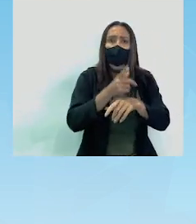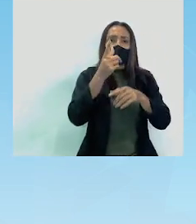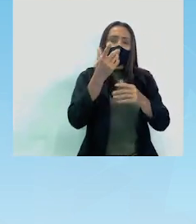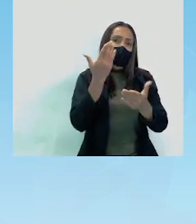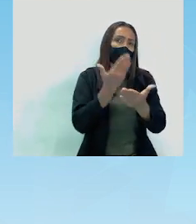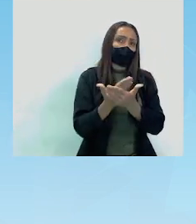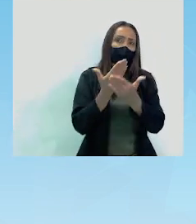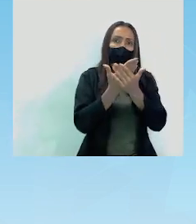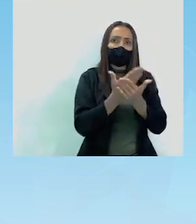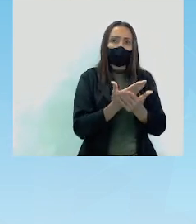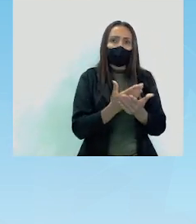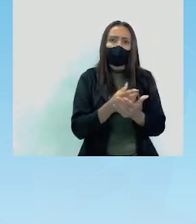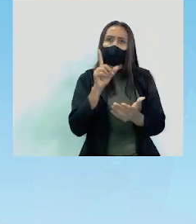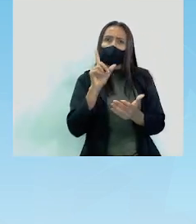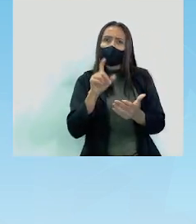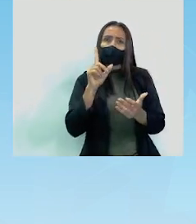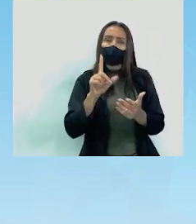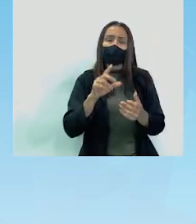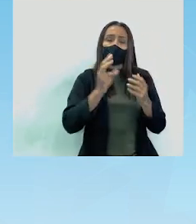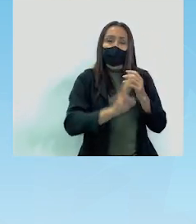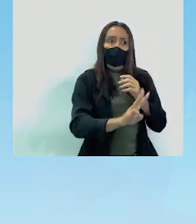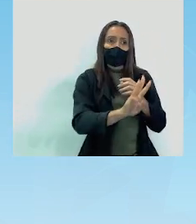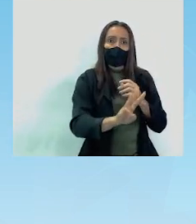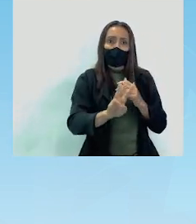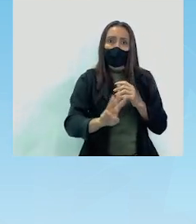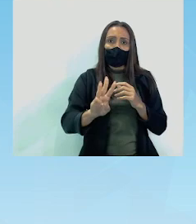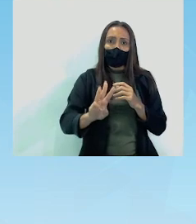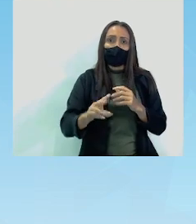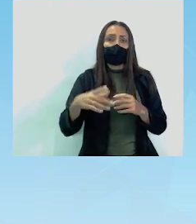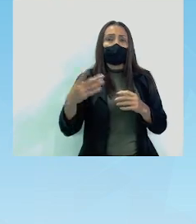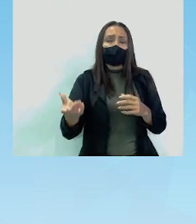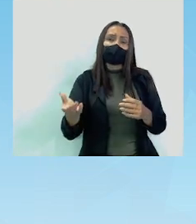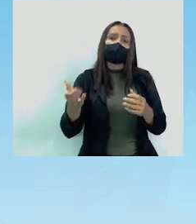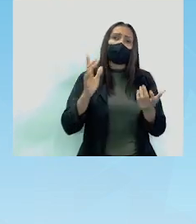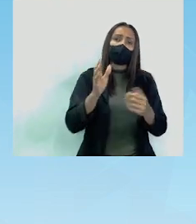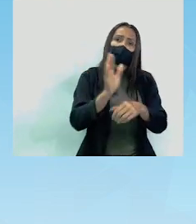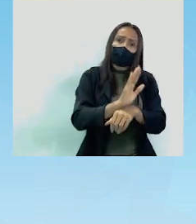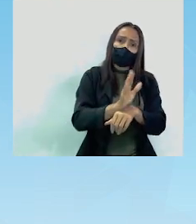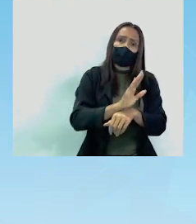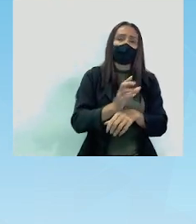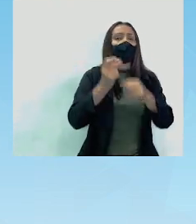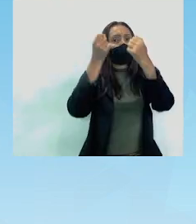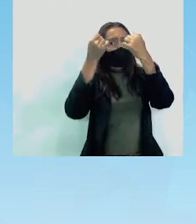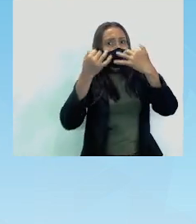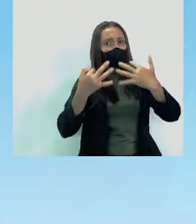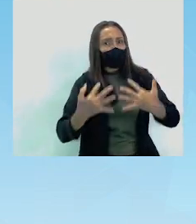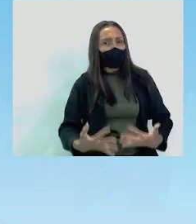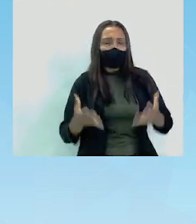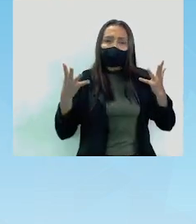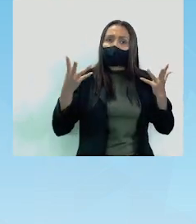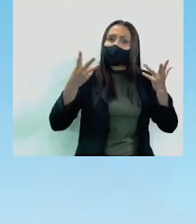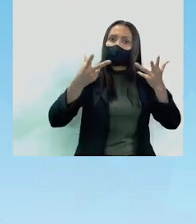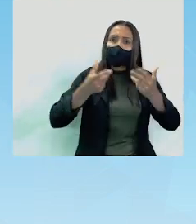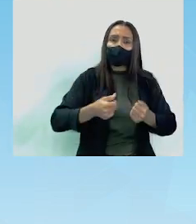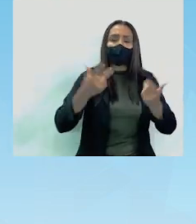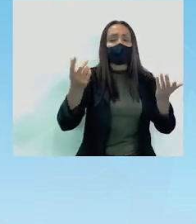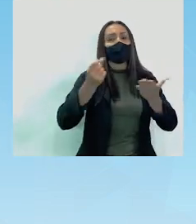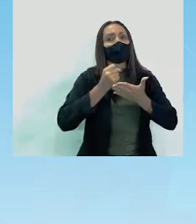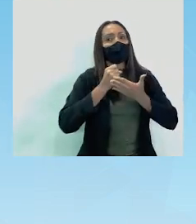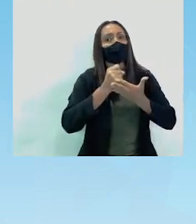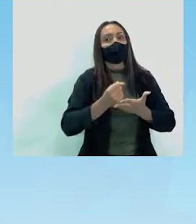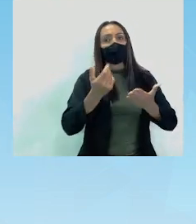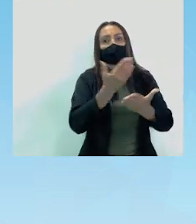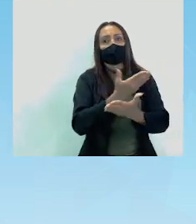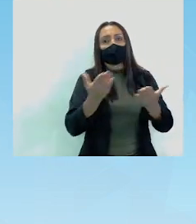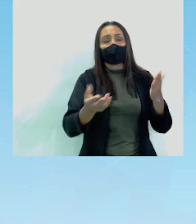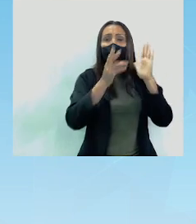aí clicando no vídeo, vocês vão ver que tem um link para poder assistir um vídeo que vai falar sobre o trekking, sobre a trilha, inclusive vai ajudar vocês